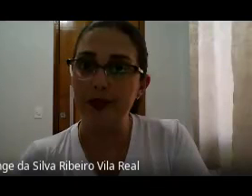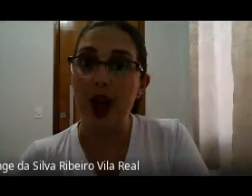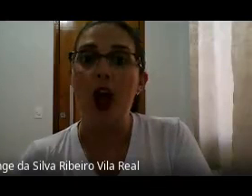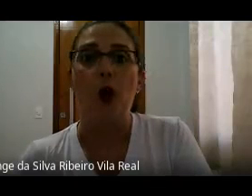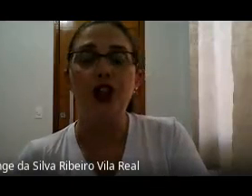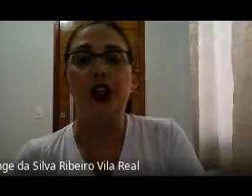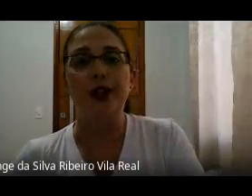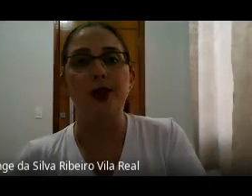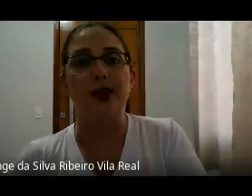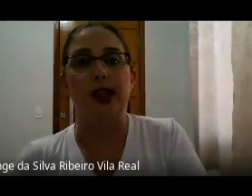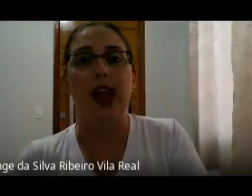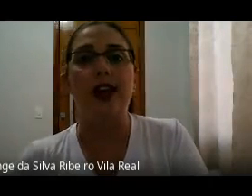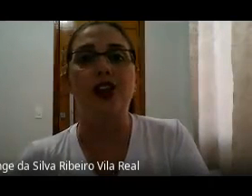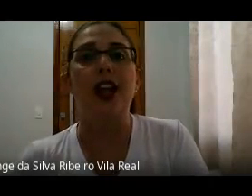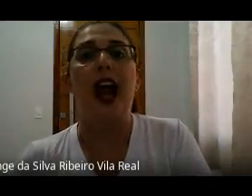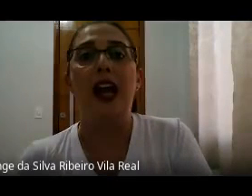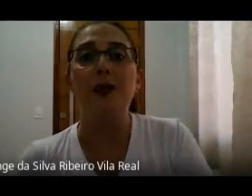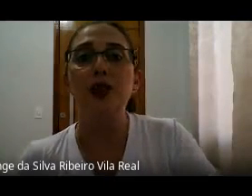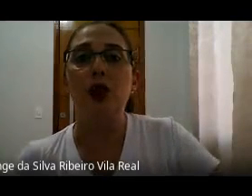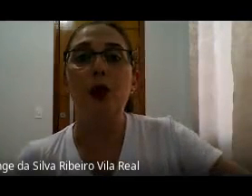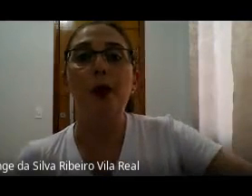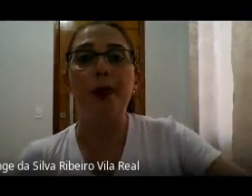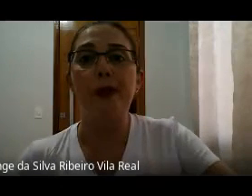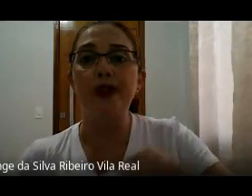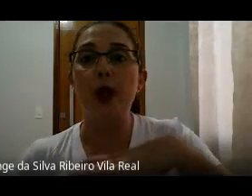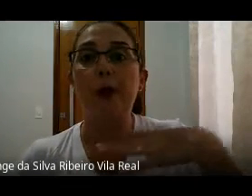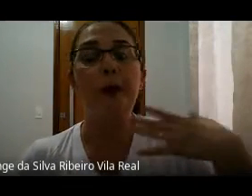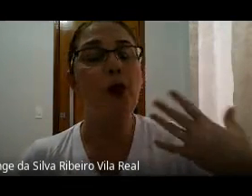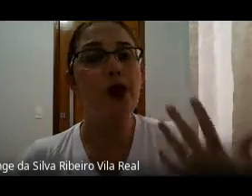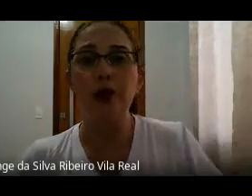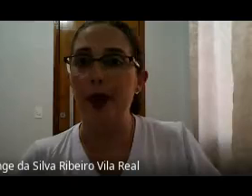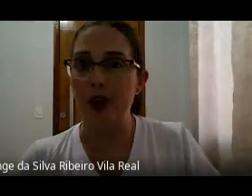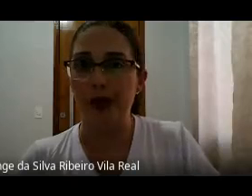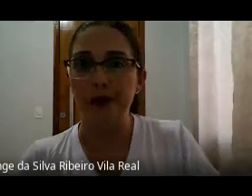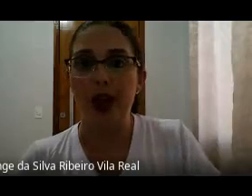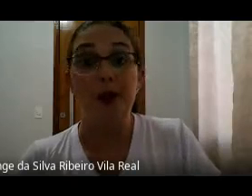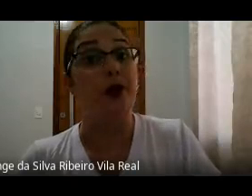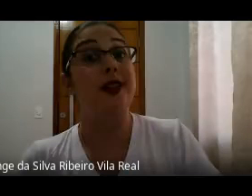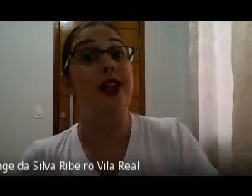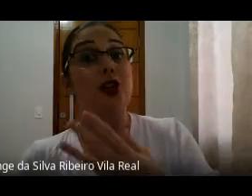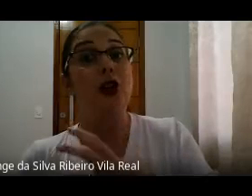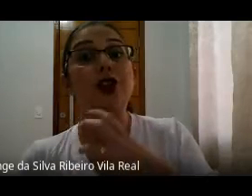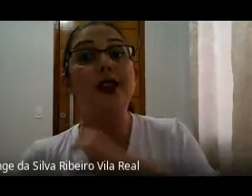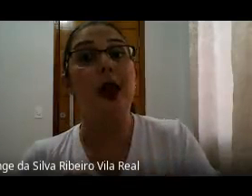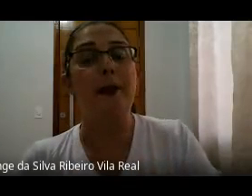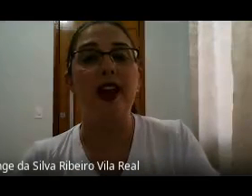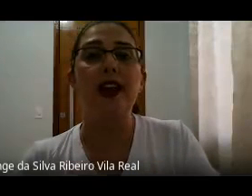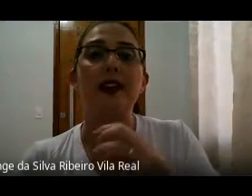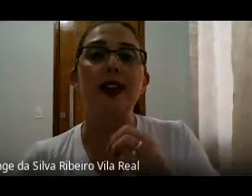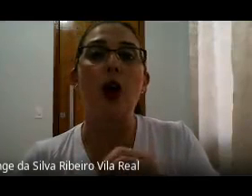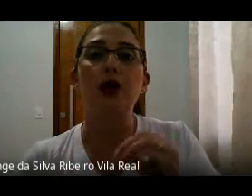surdas. Hoje, em nossa sociedade, a Libras tomou uma proporção muito maior, pois deixou de